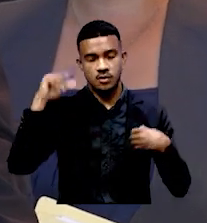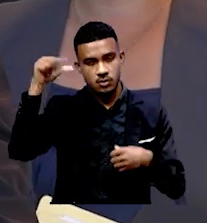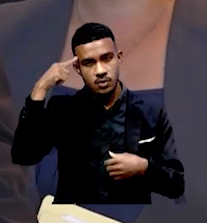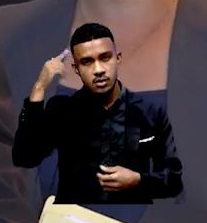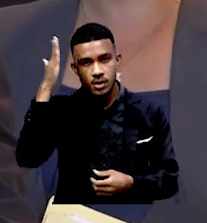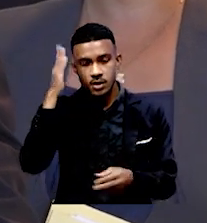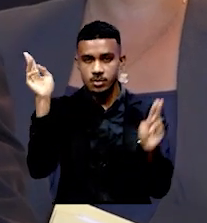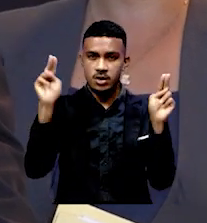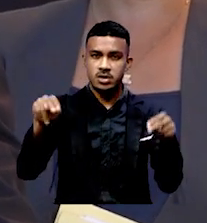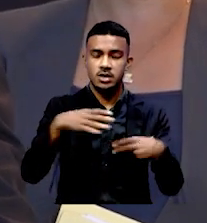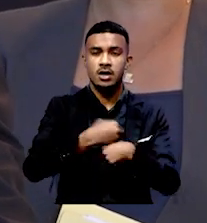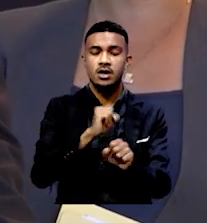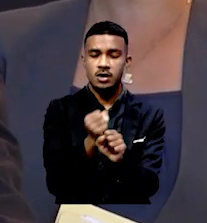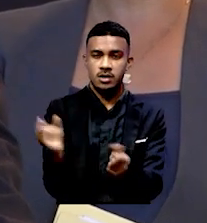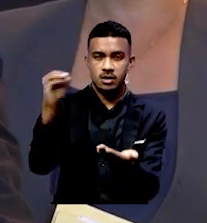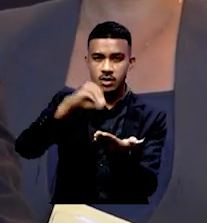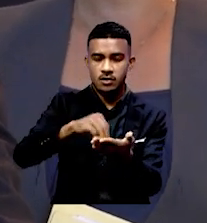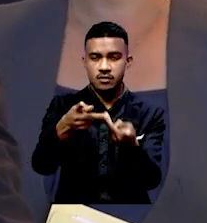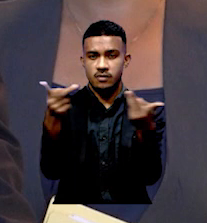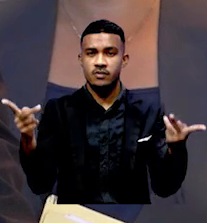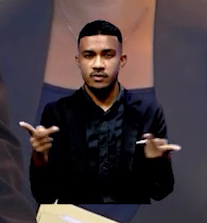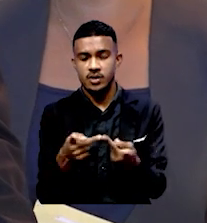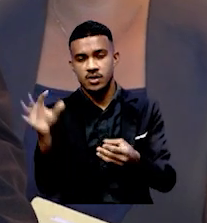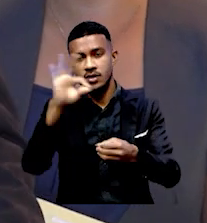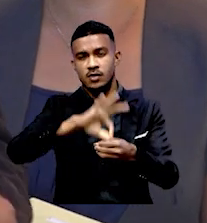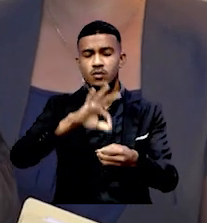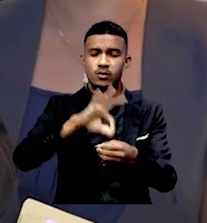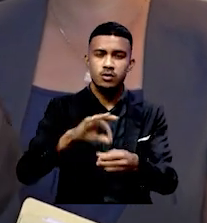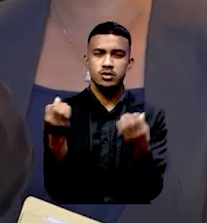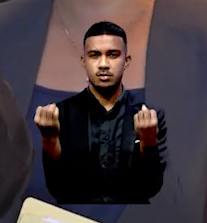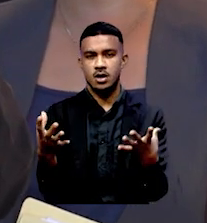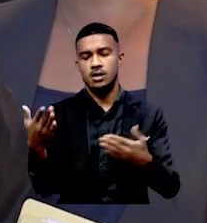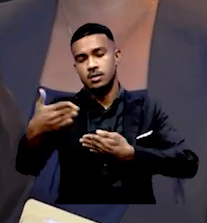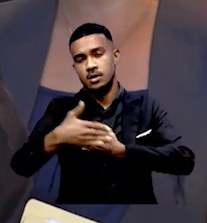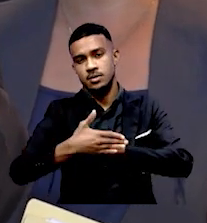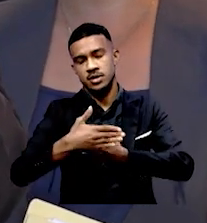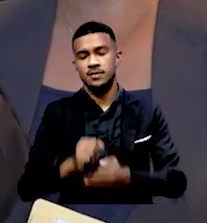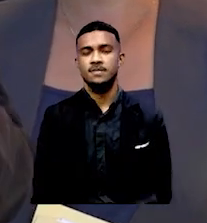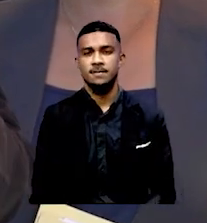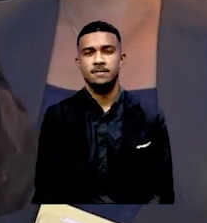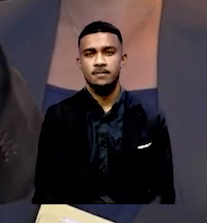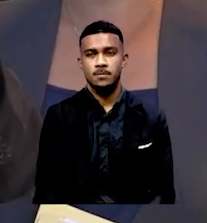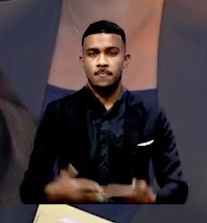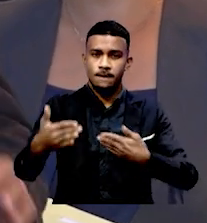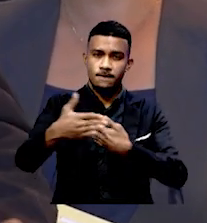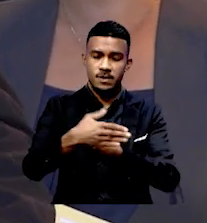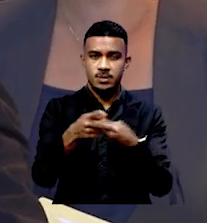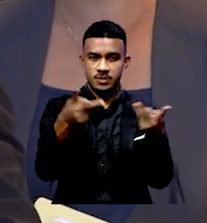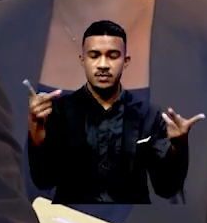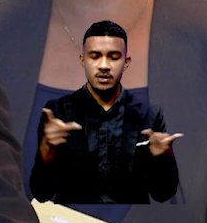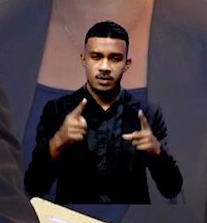precisa estabelecer um centro de votação nas estações de votos Varaclutan, para que as basic urnas, né, vai